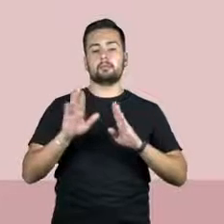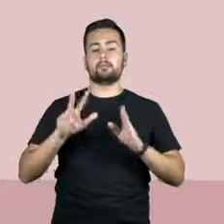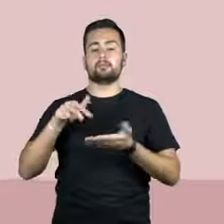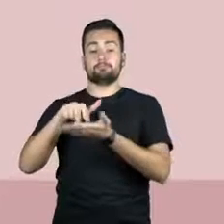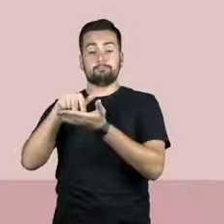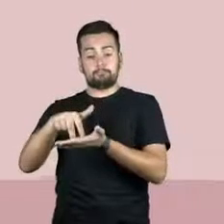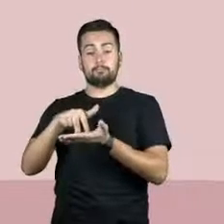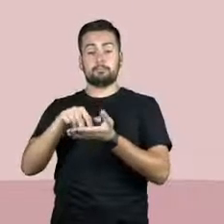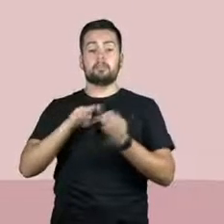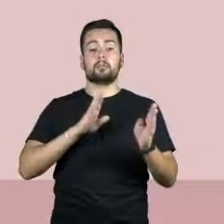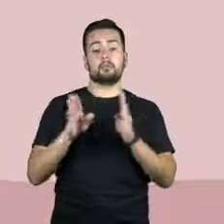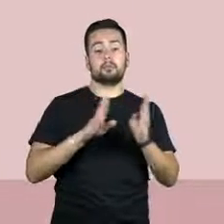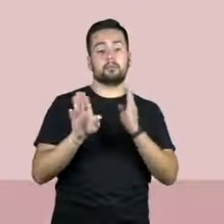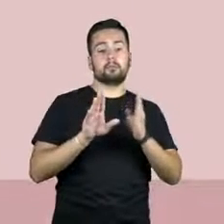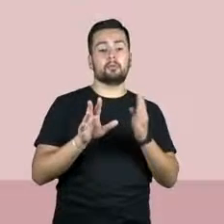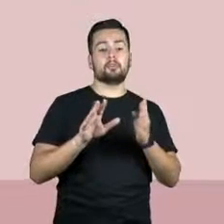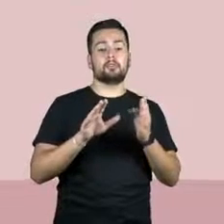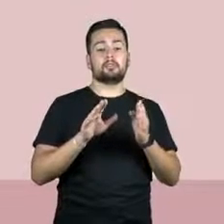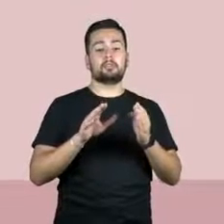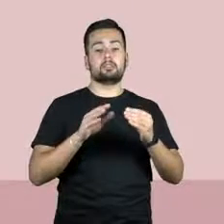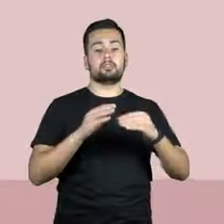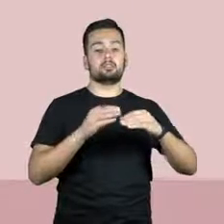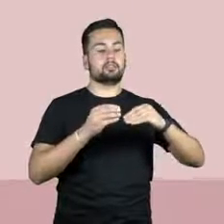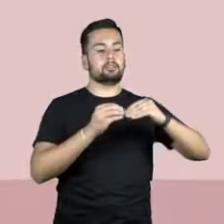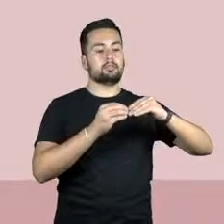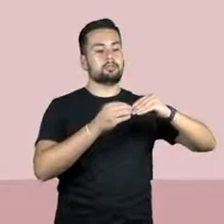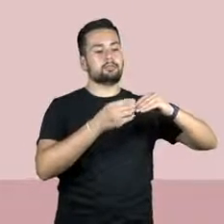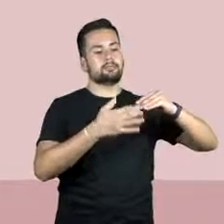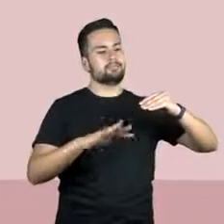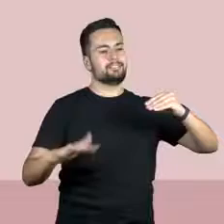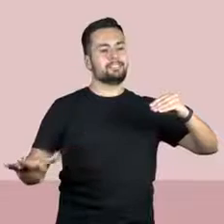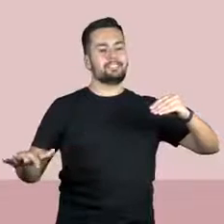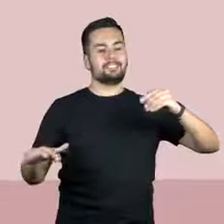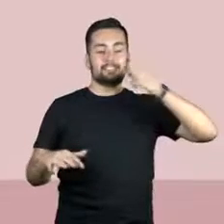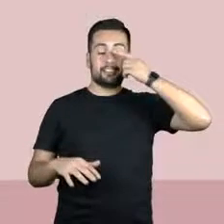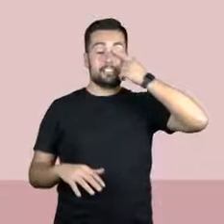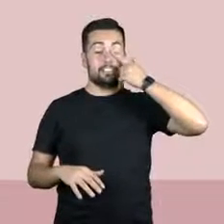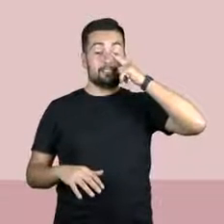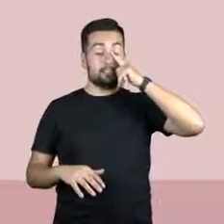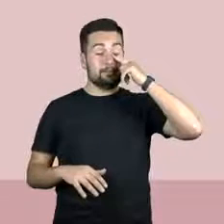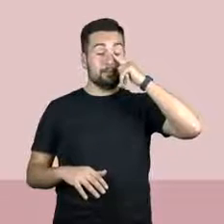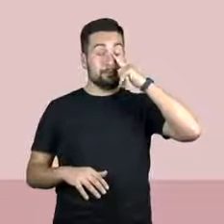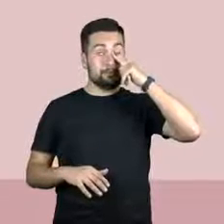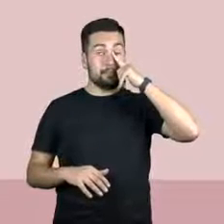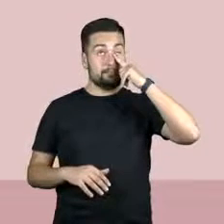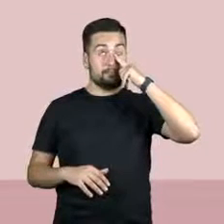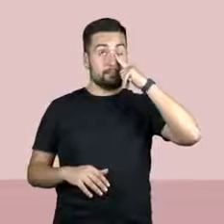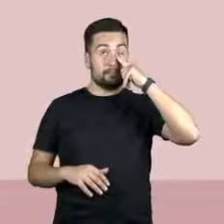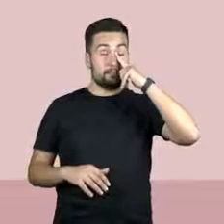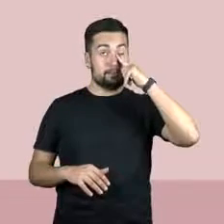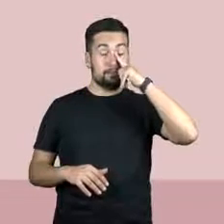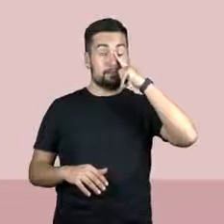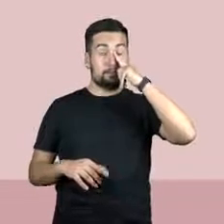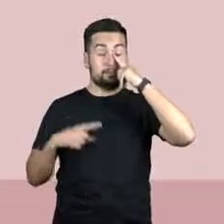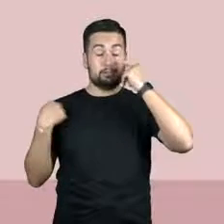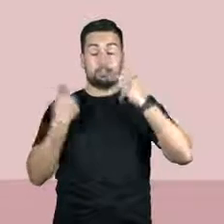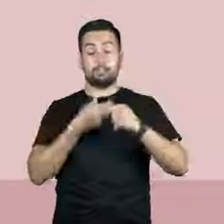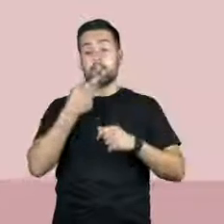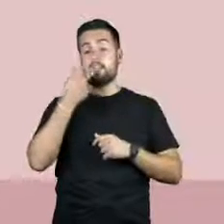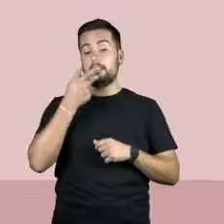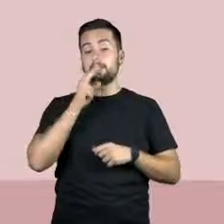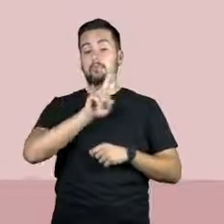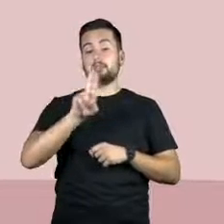resistentes, momentos que tendem a instabilizar, né, momentos de deslizamento. Retirando essa relação, fator de segurança.